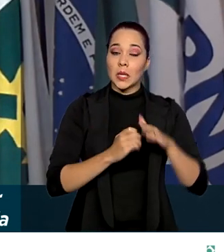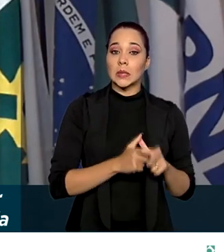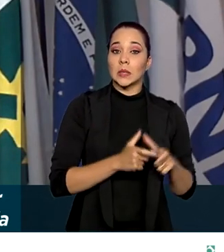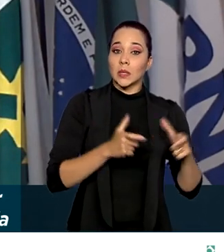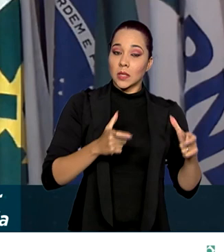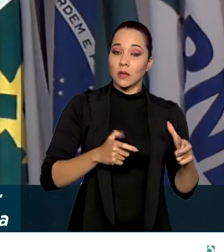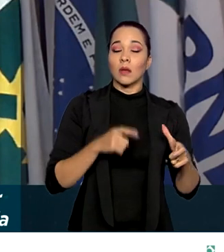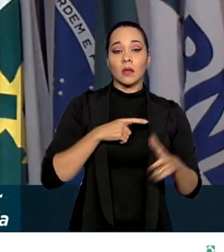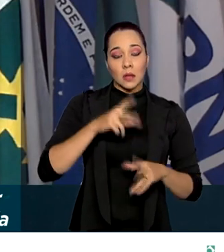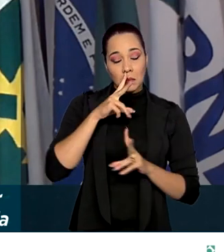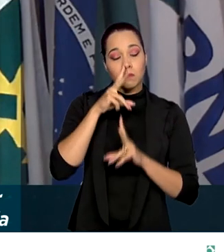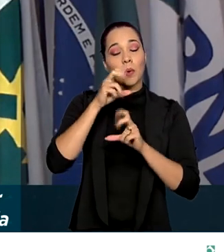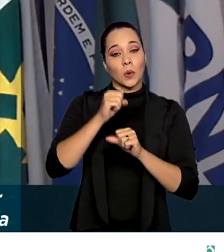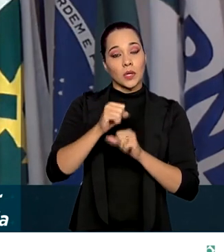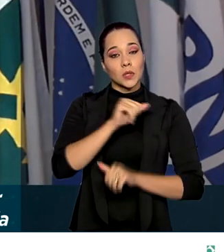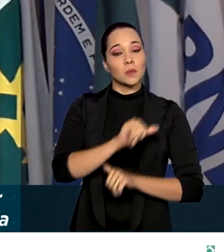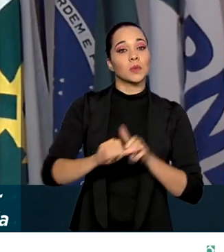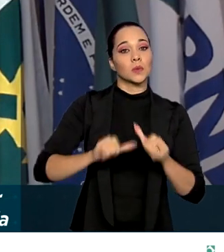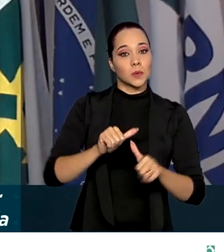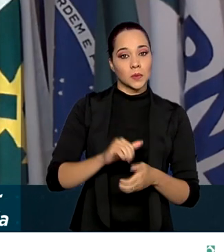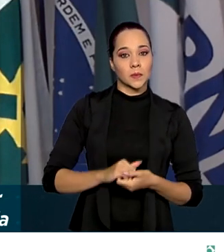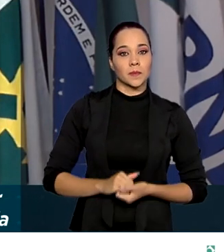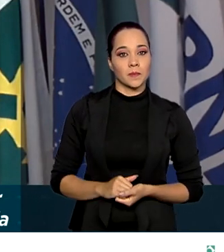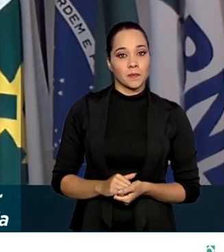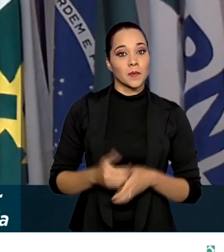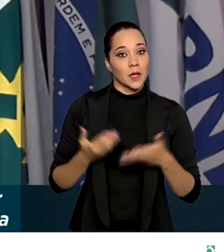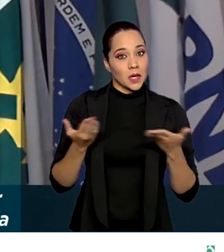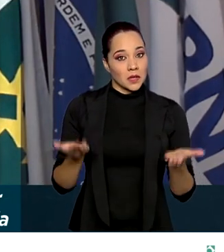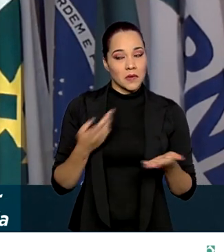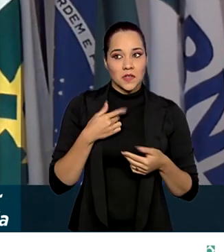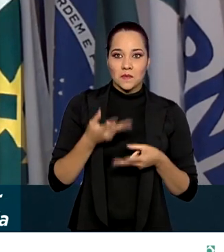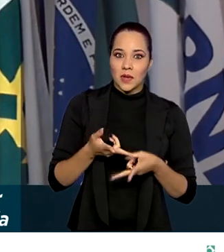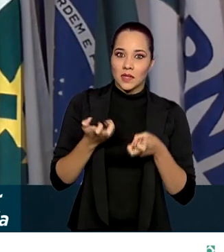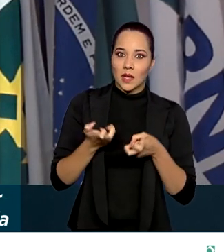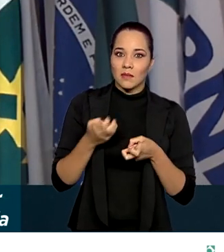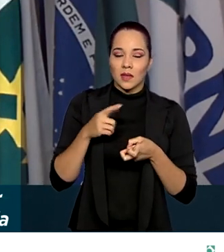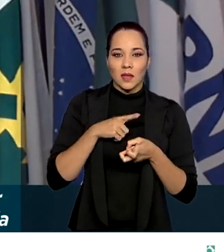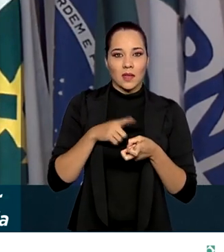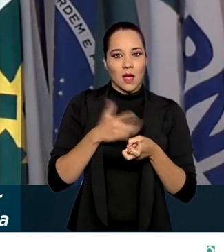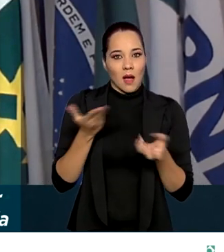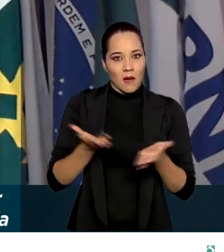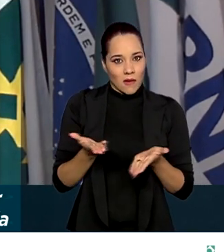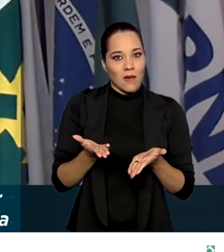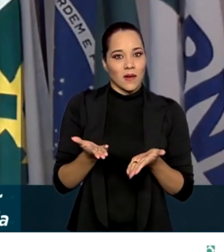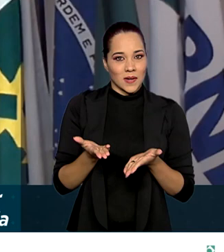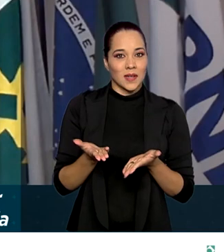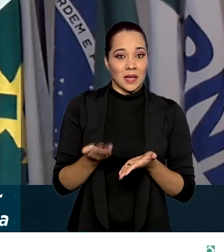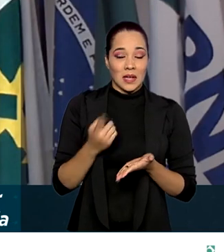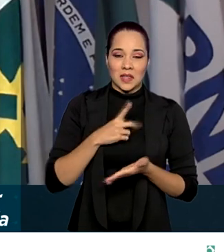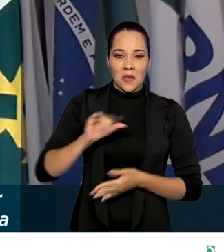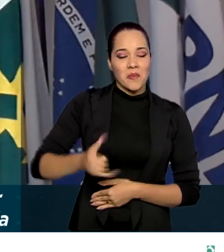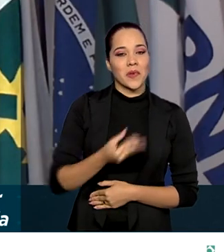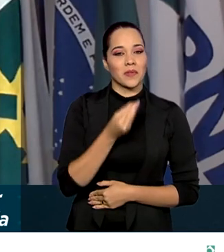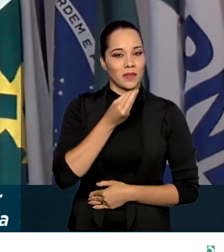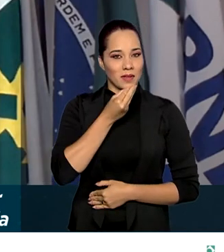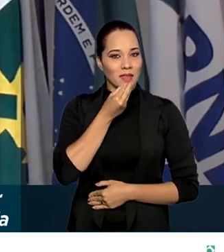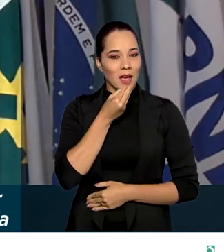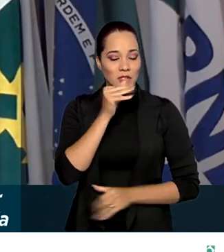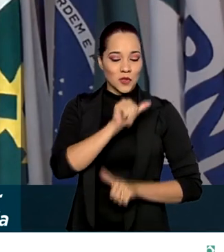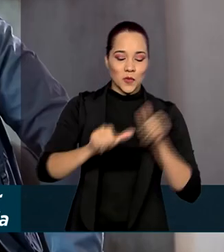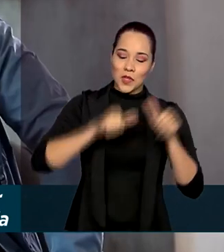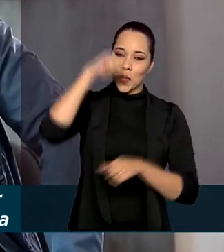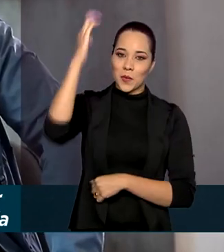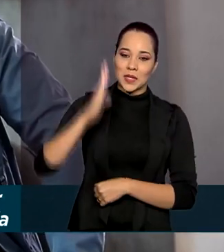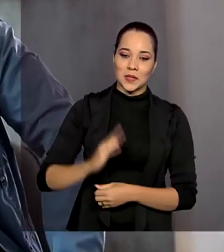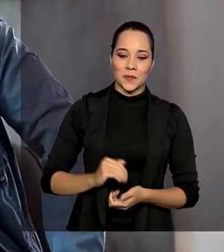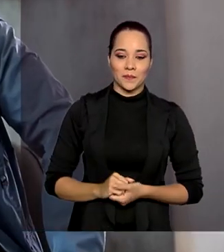têm um poder transformacional. Então a gente vê aqui, nessa agenda, realmente uma oportunidade de mudar o